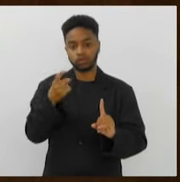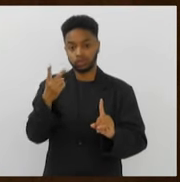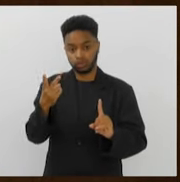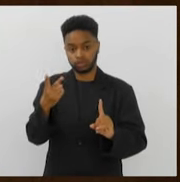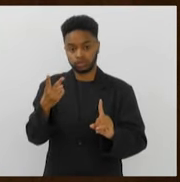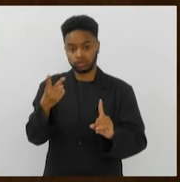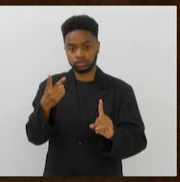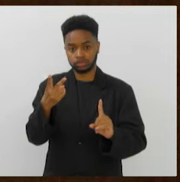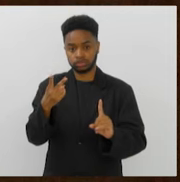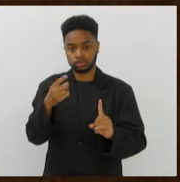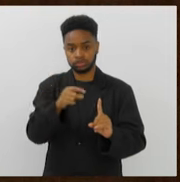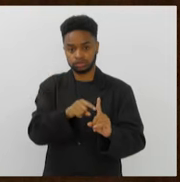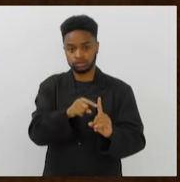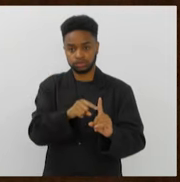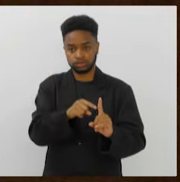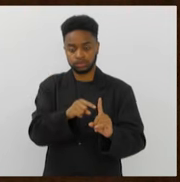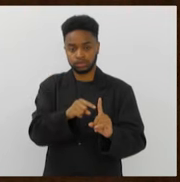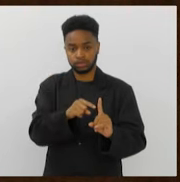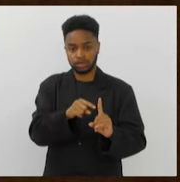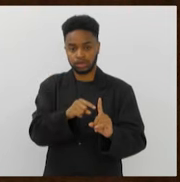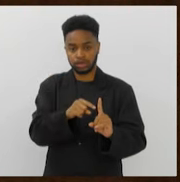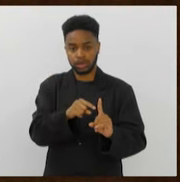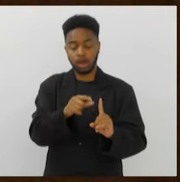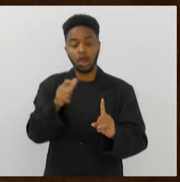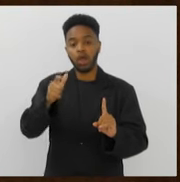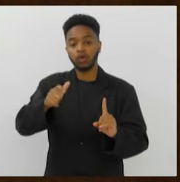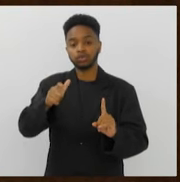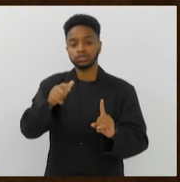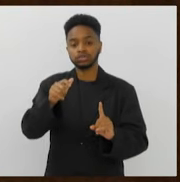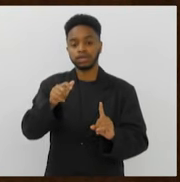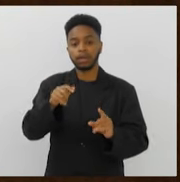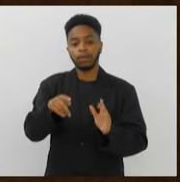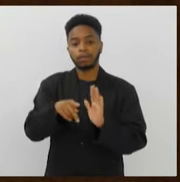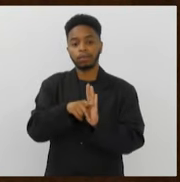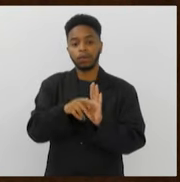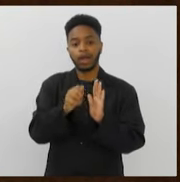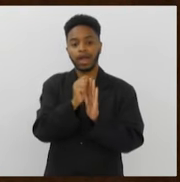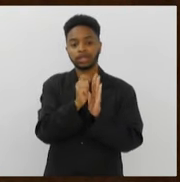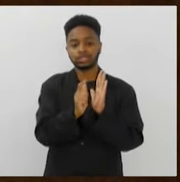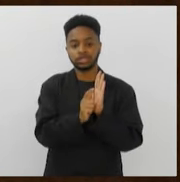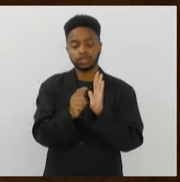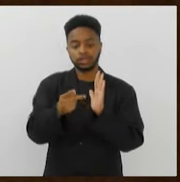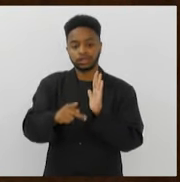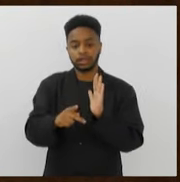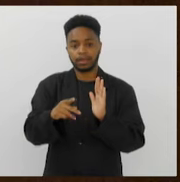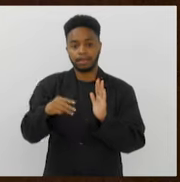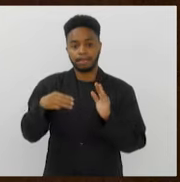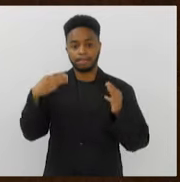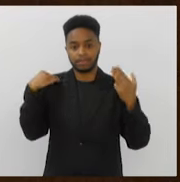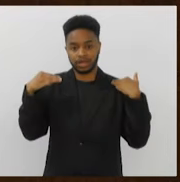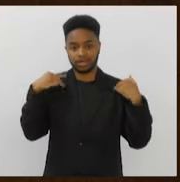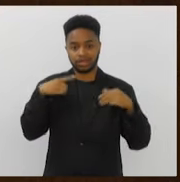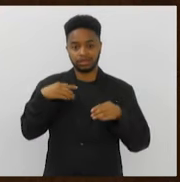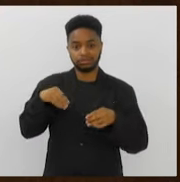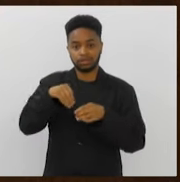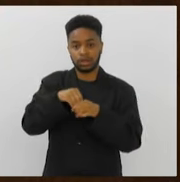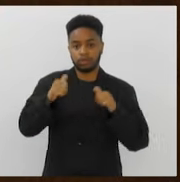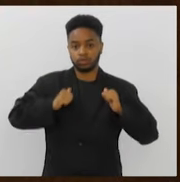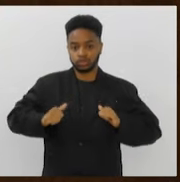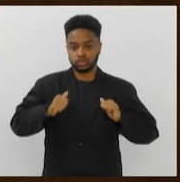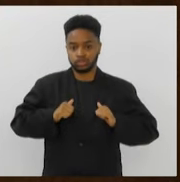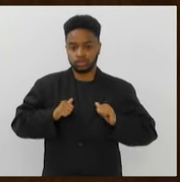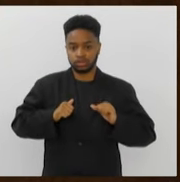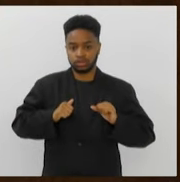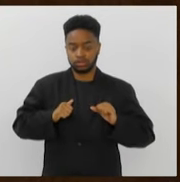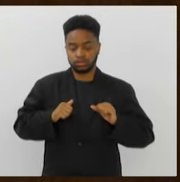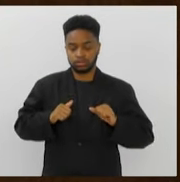atingiram foram parar na agenda, inclusive, da Marinha do Brasil, que estava em sua mochila. Estou falando de